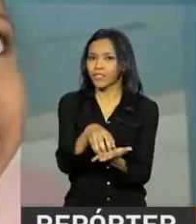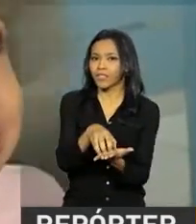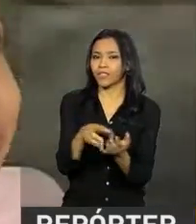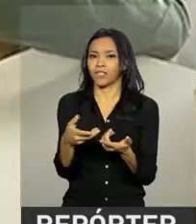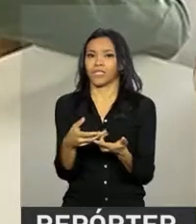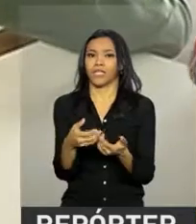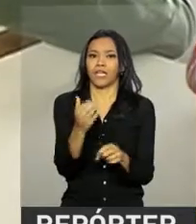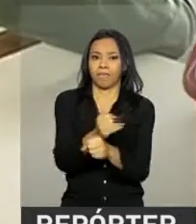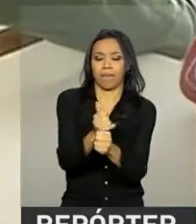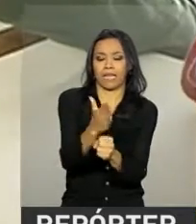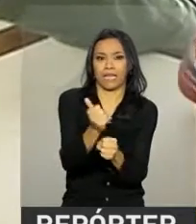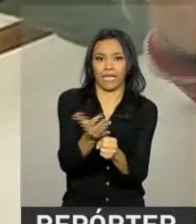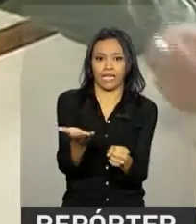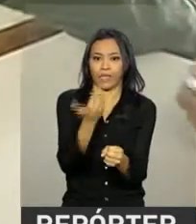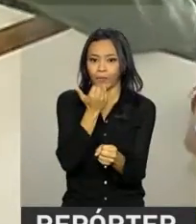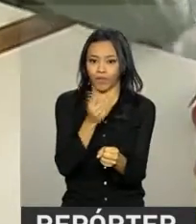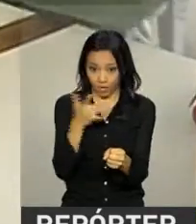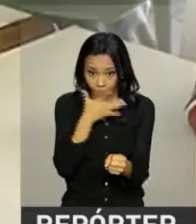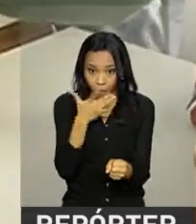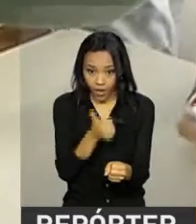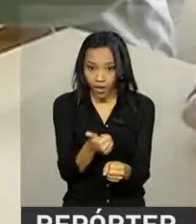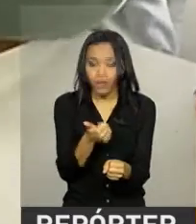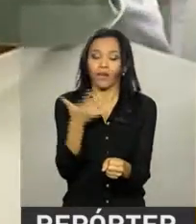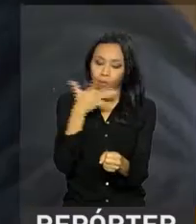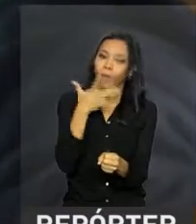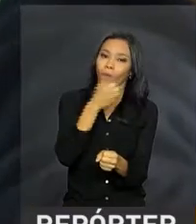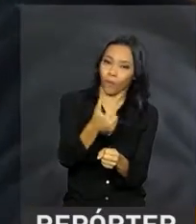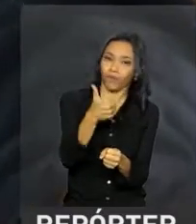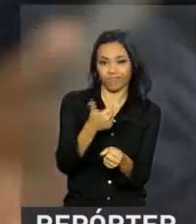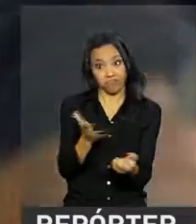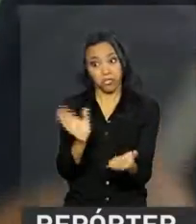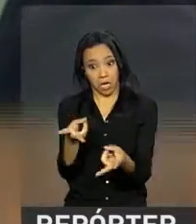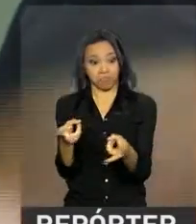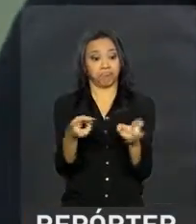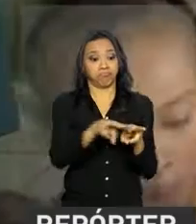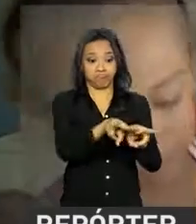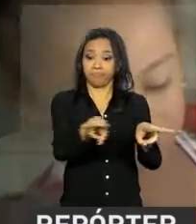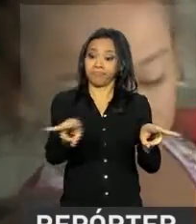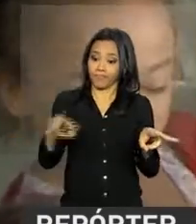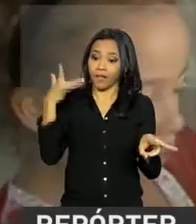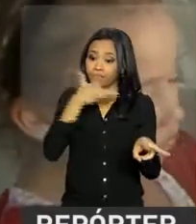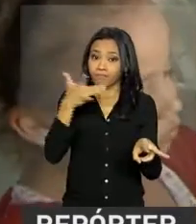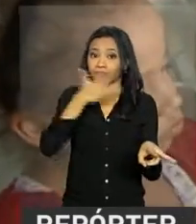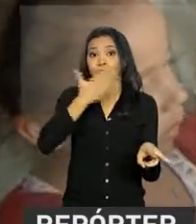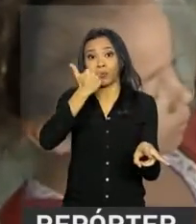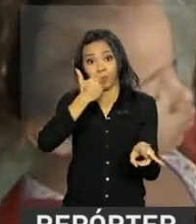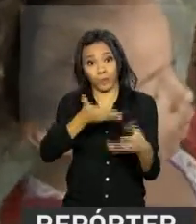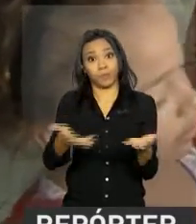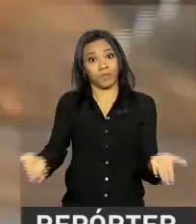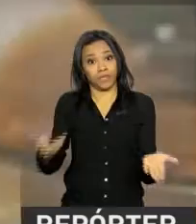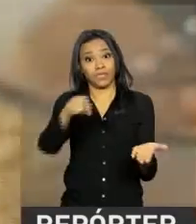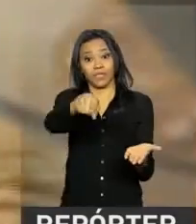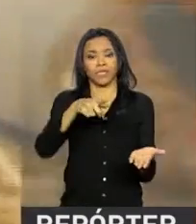é comigo aqui é boa e é já deu pra ver que tá gostoso o cardápio do dia